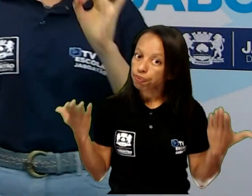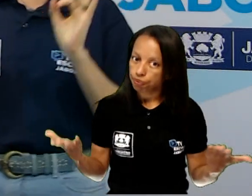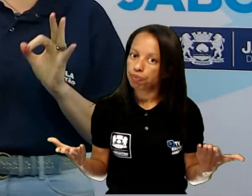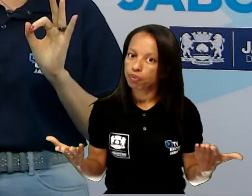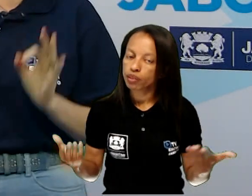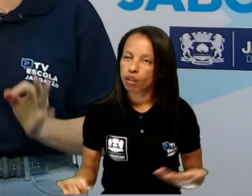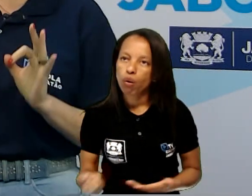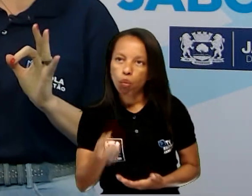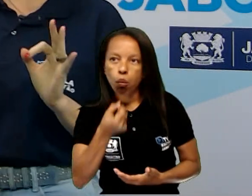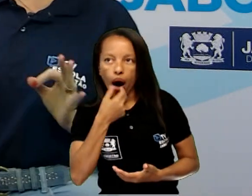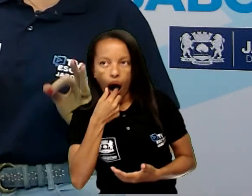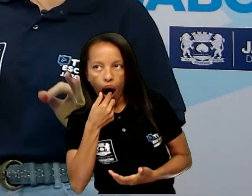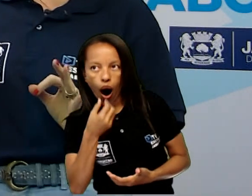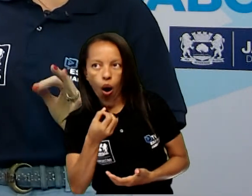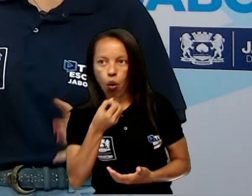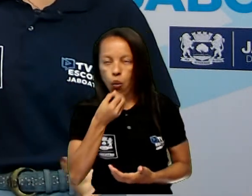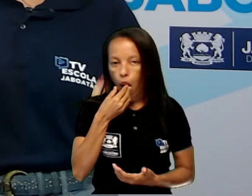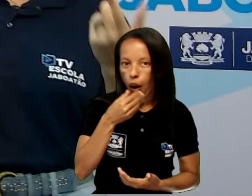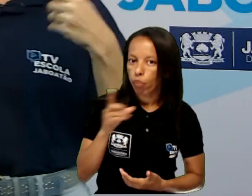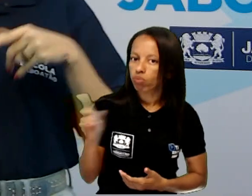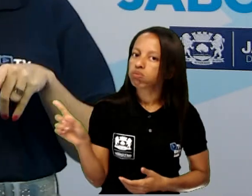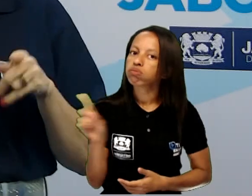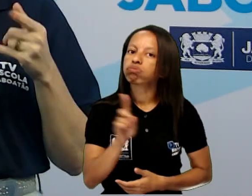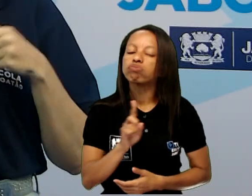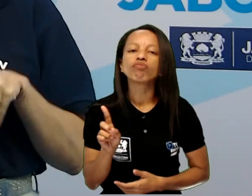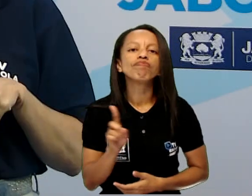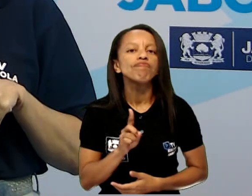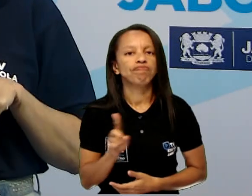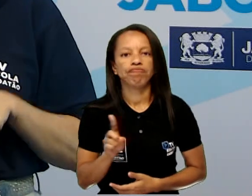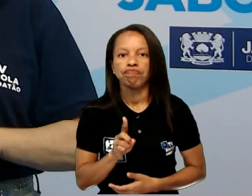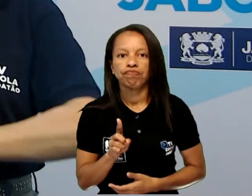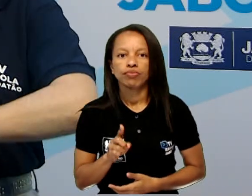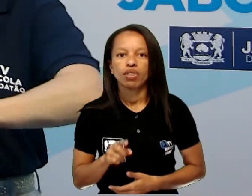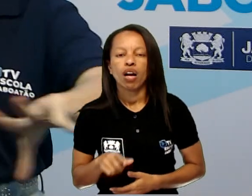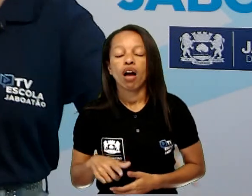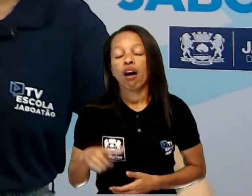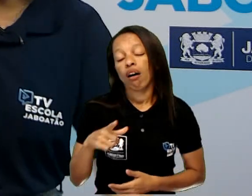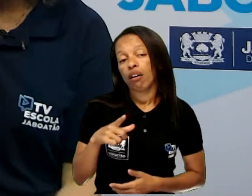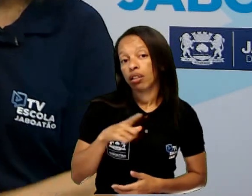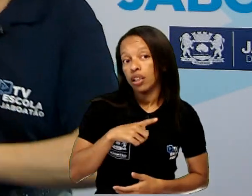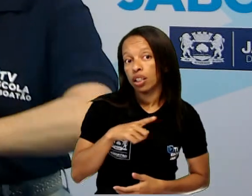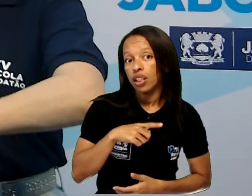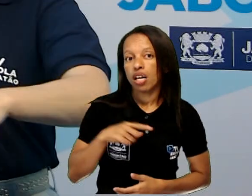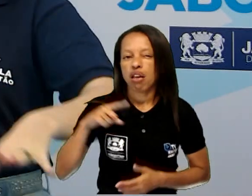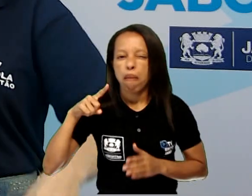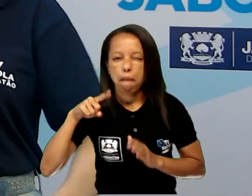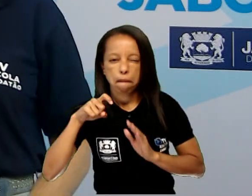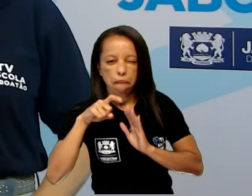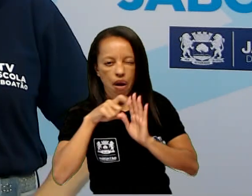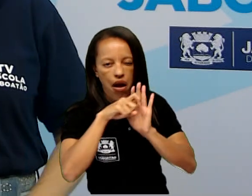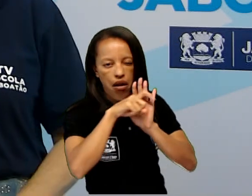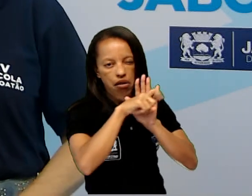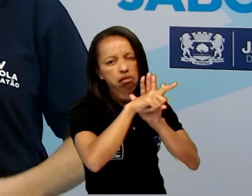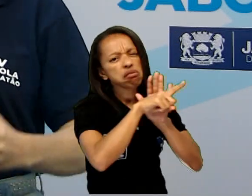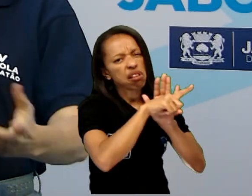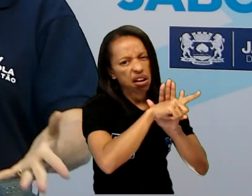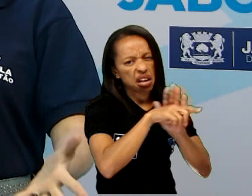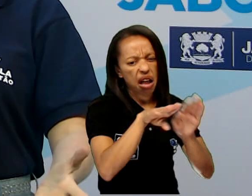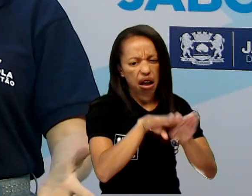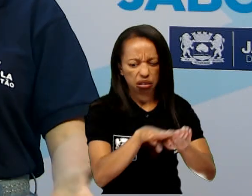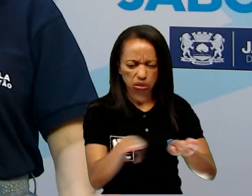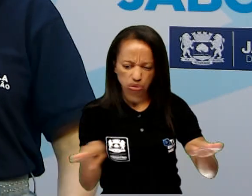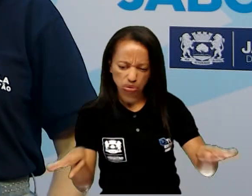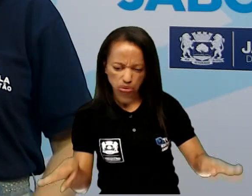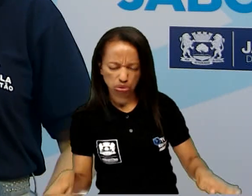bota objetos pequenos na boca, tá? Além de trazer bactéria, porque os objetos, eles estão ali no chão. Ainda mais